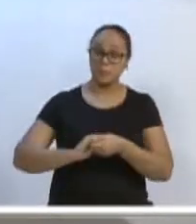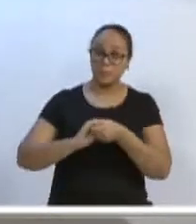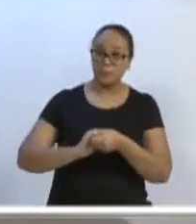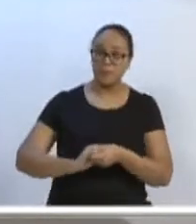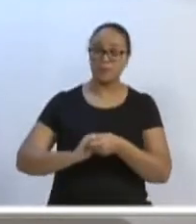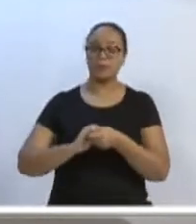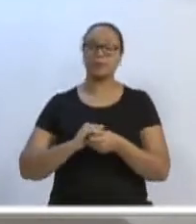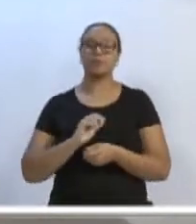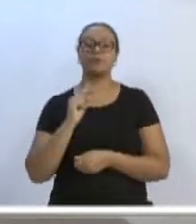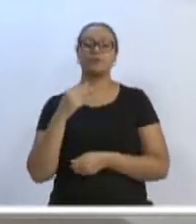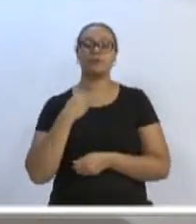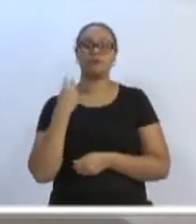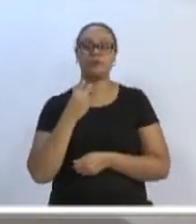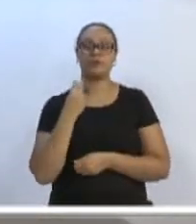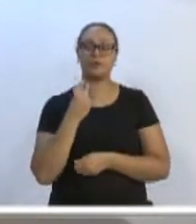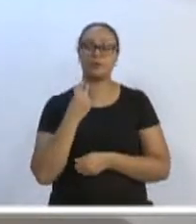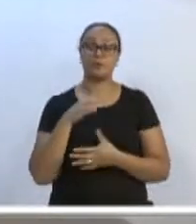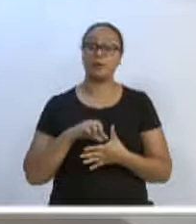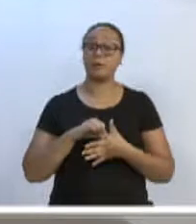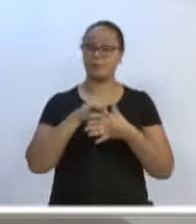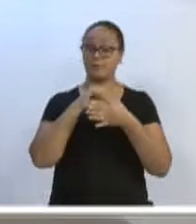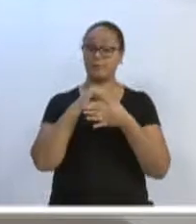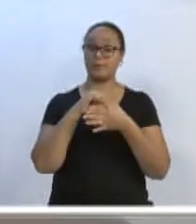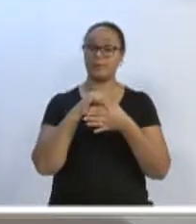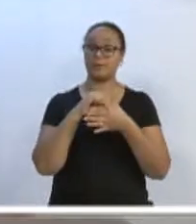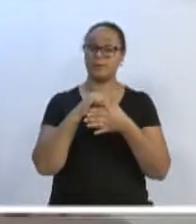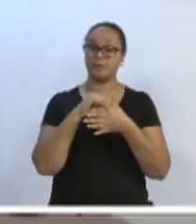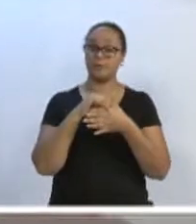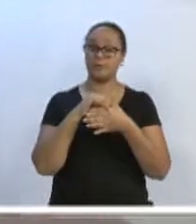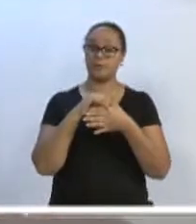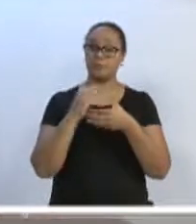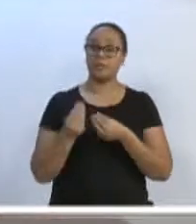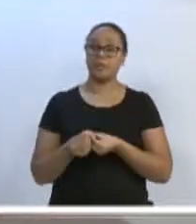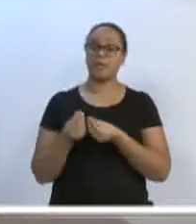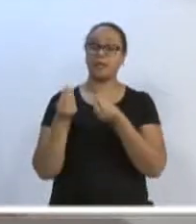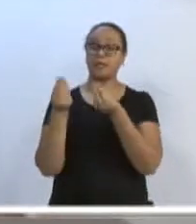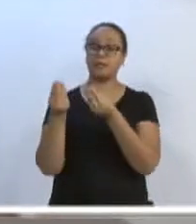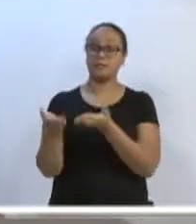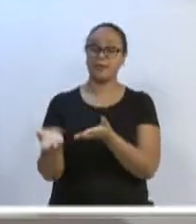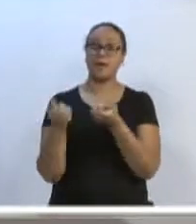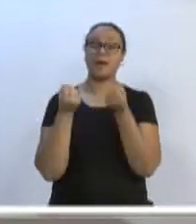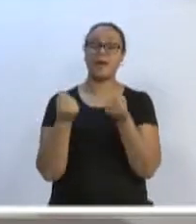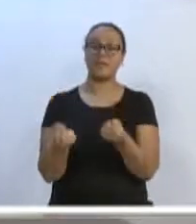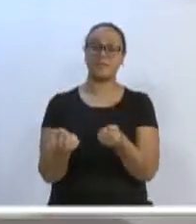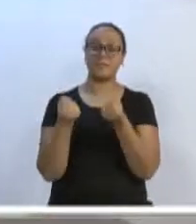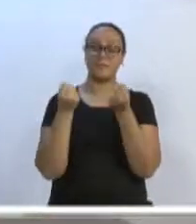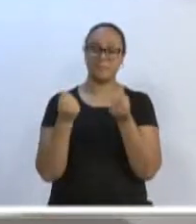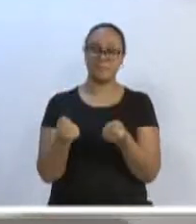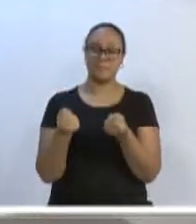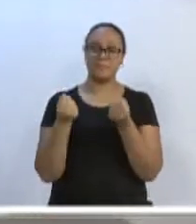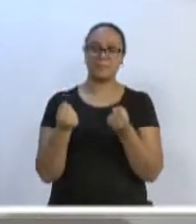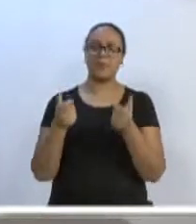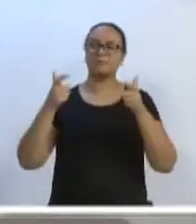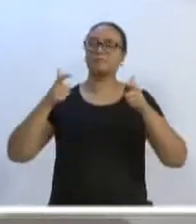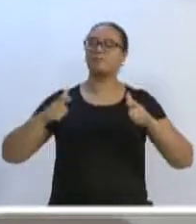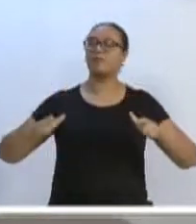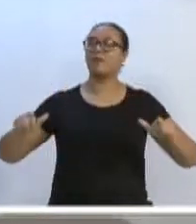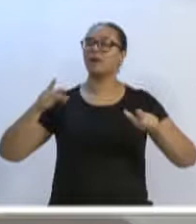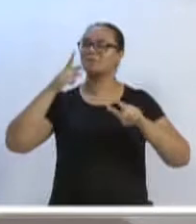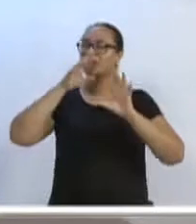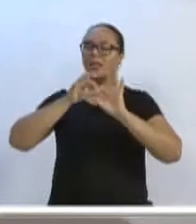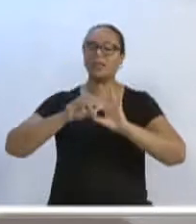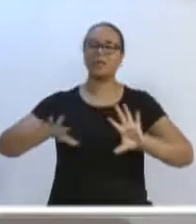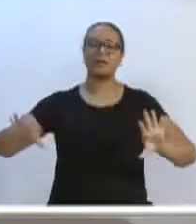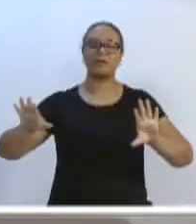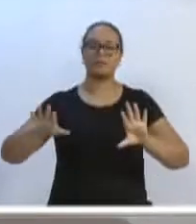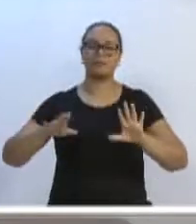vereador eleito o governo é a entrega da academia do ar livre onde no pátio da capela nossa senhora aparecida na escola agrícola